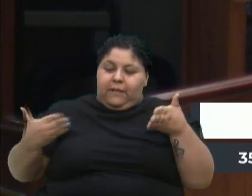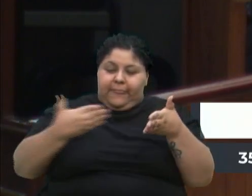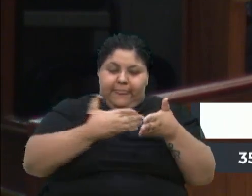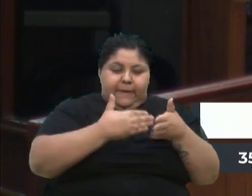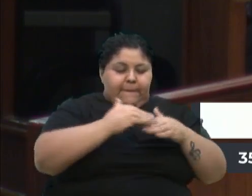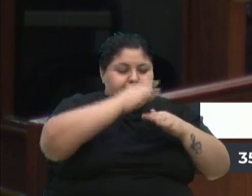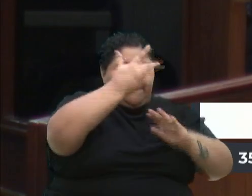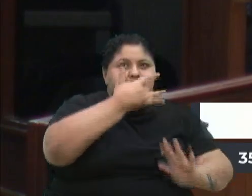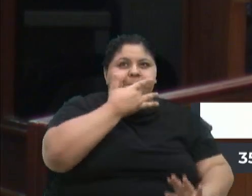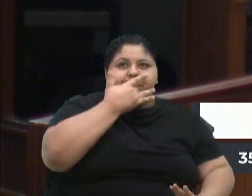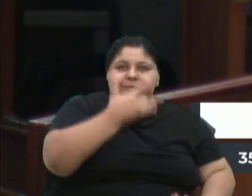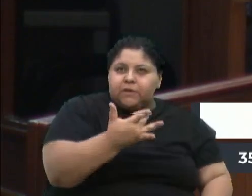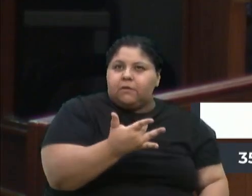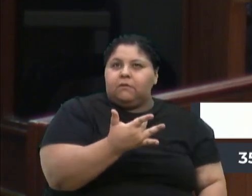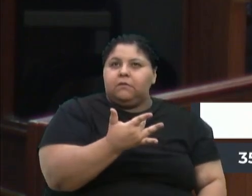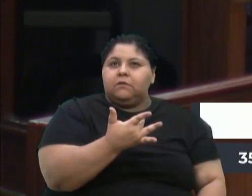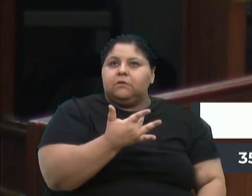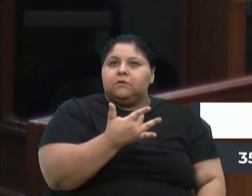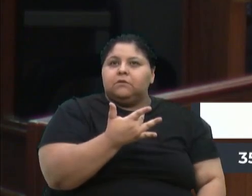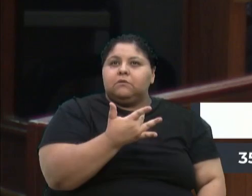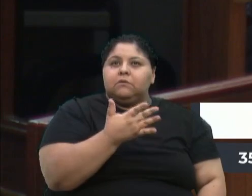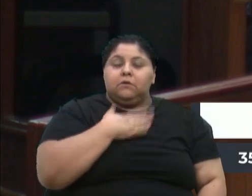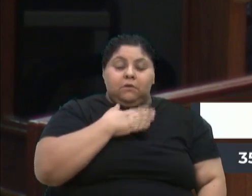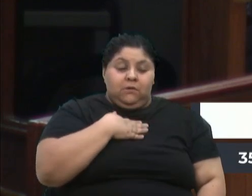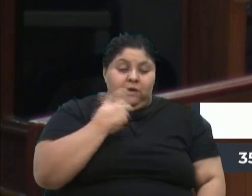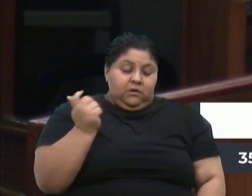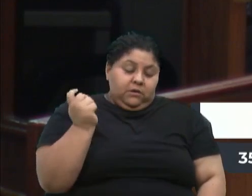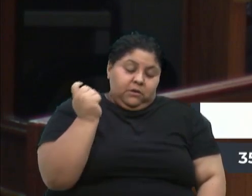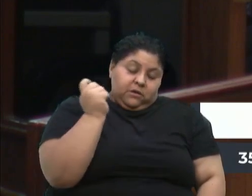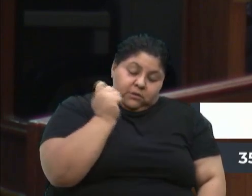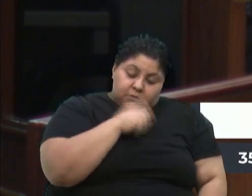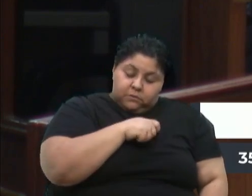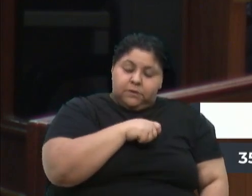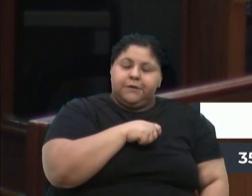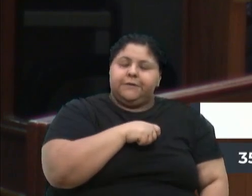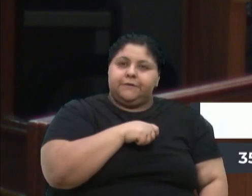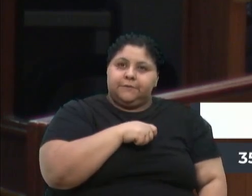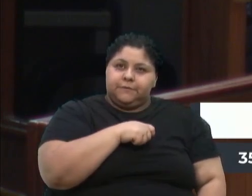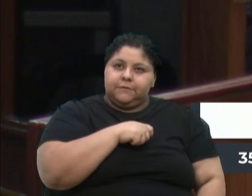meu cantinho. Eu preciso...